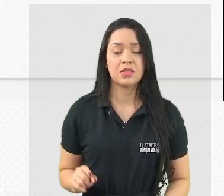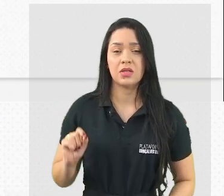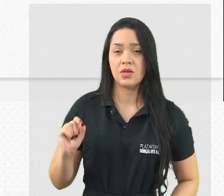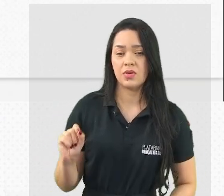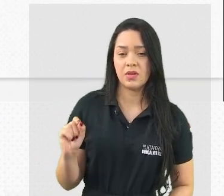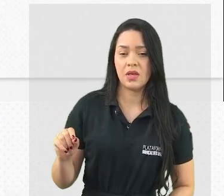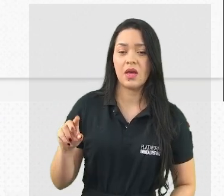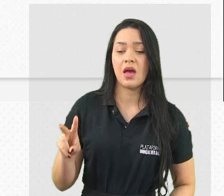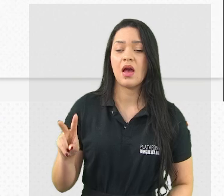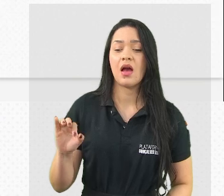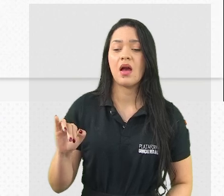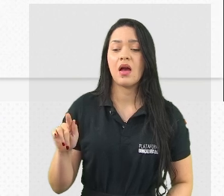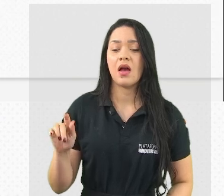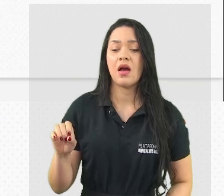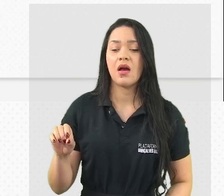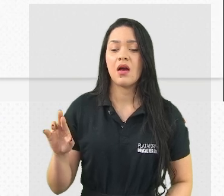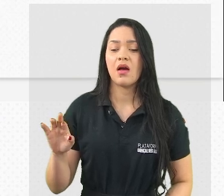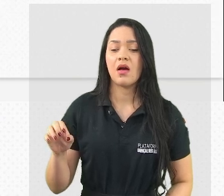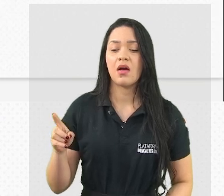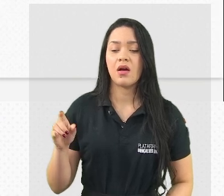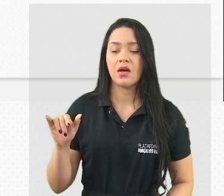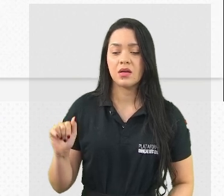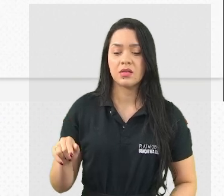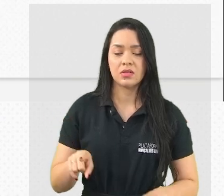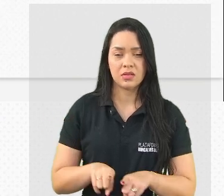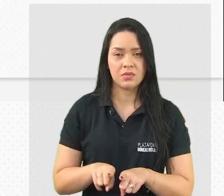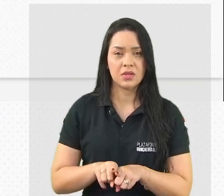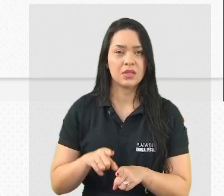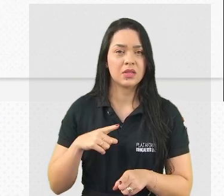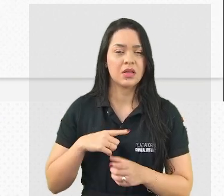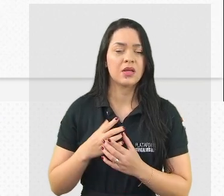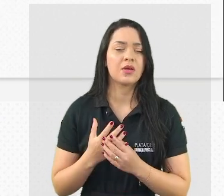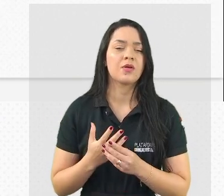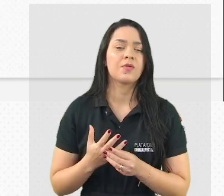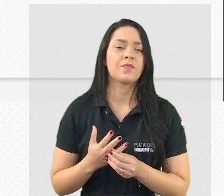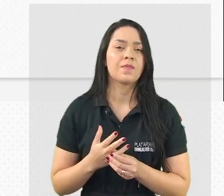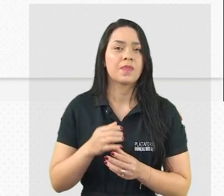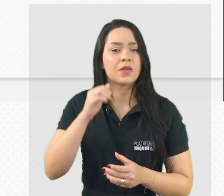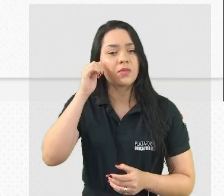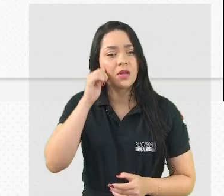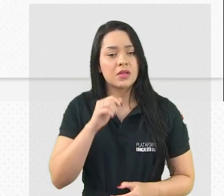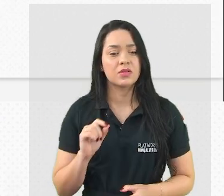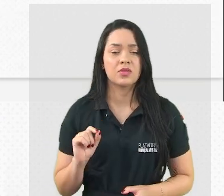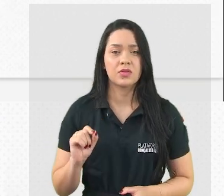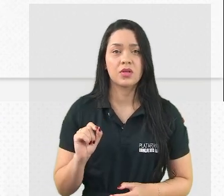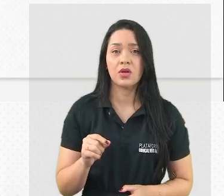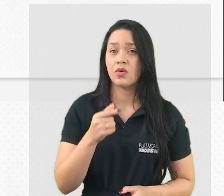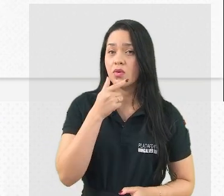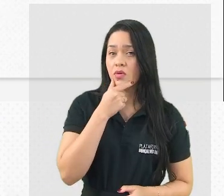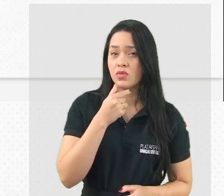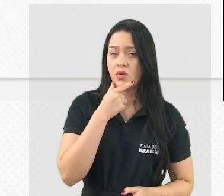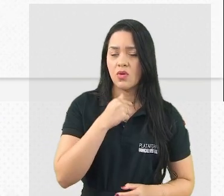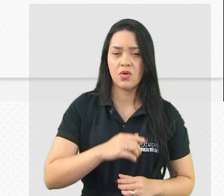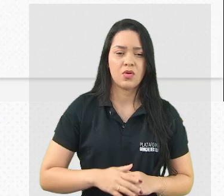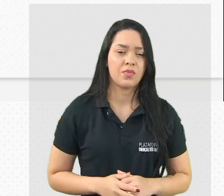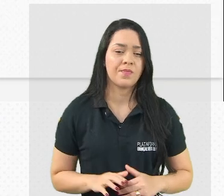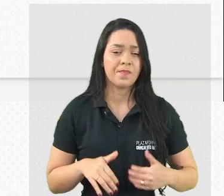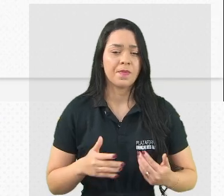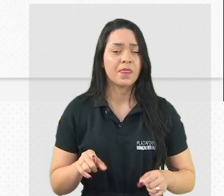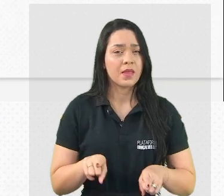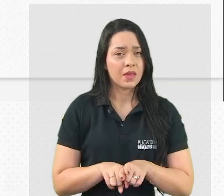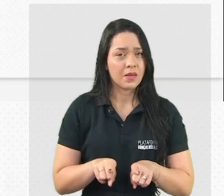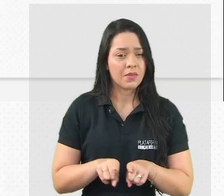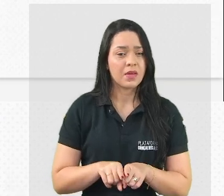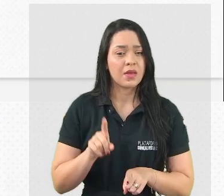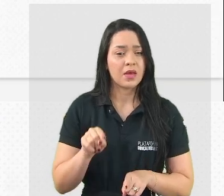a vigorexia, claro que existem também casos de mulheres, mas ela acomete bem mais os rapazes. A vigorexia